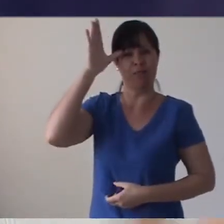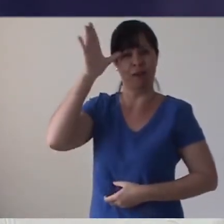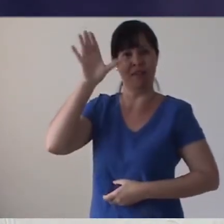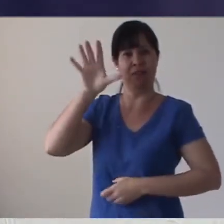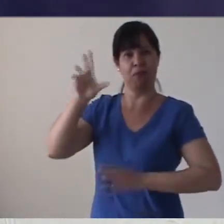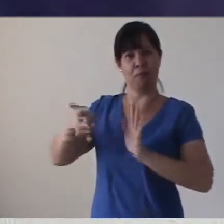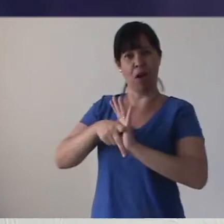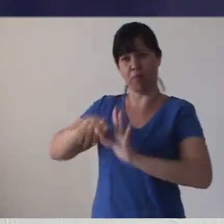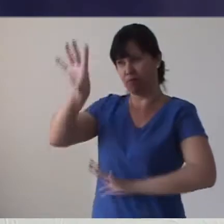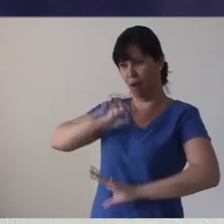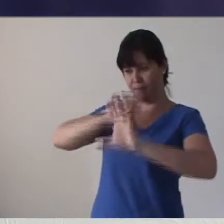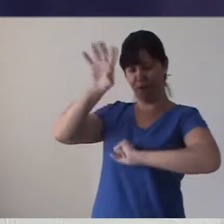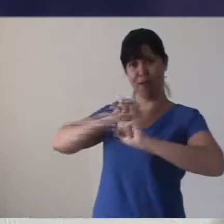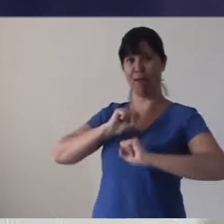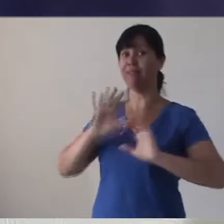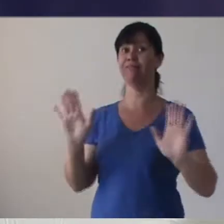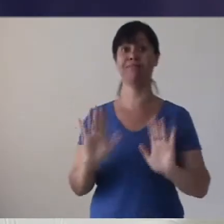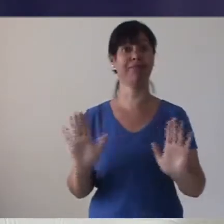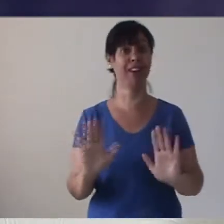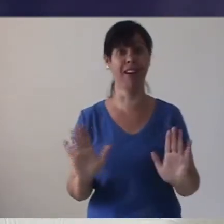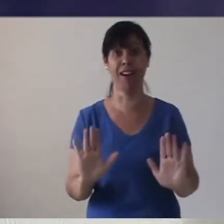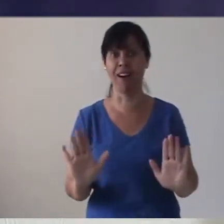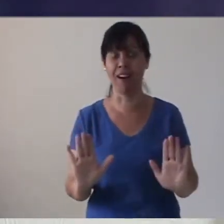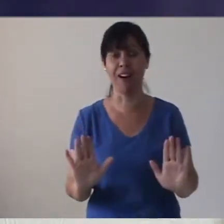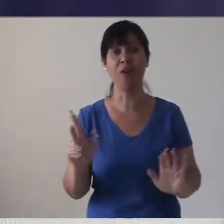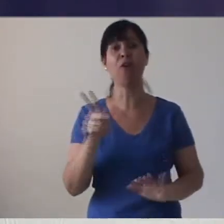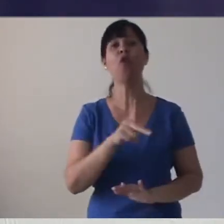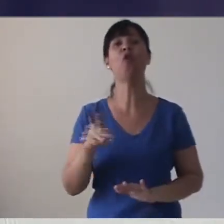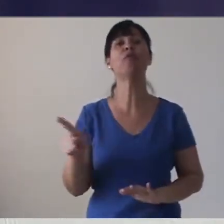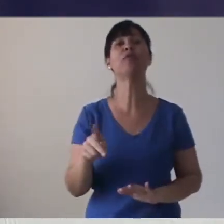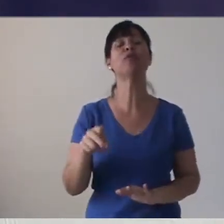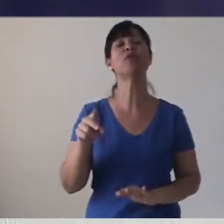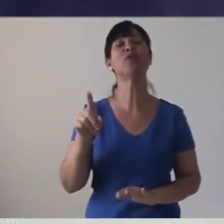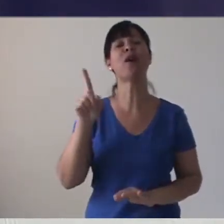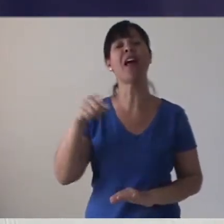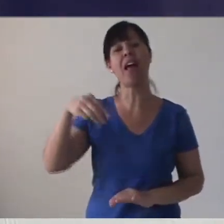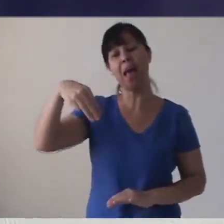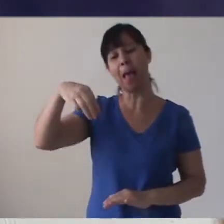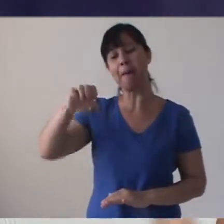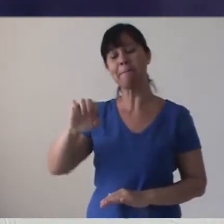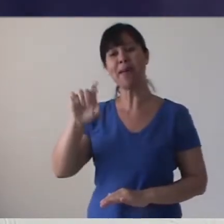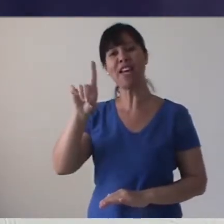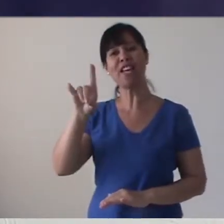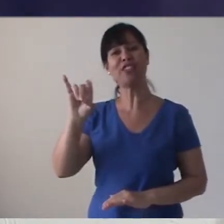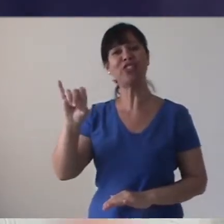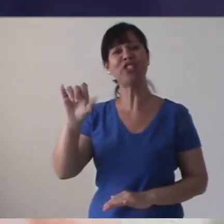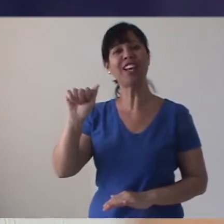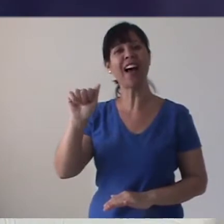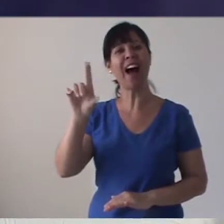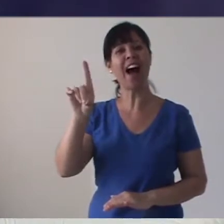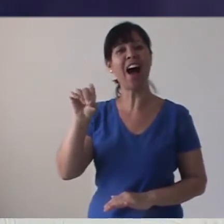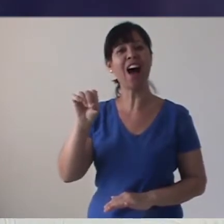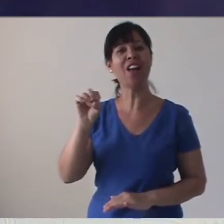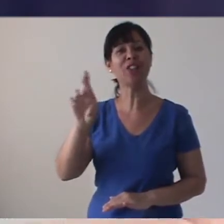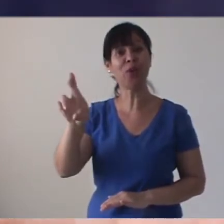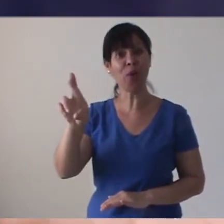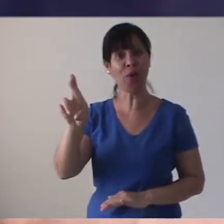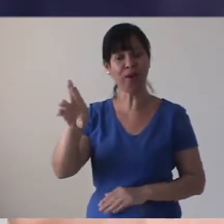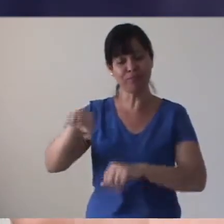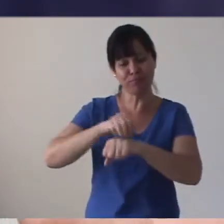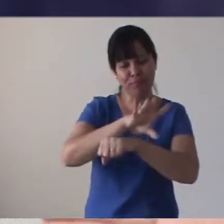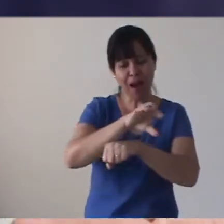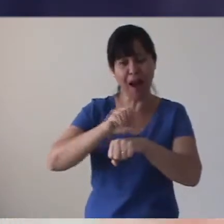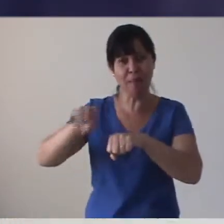conhecimento. Ele é o mediador. Ele conhece, porém ele vai mediar, ou seja, as aulas dele são quando ele